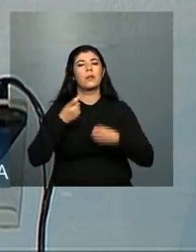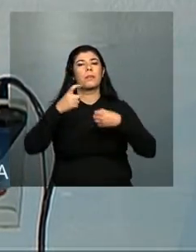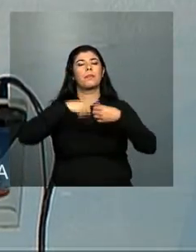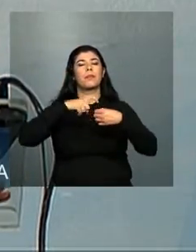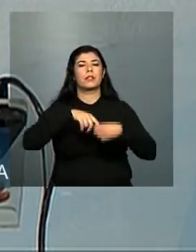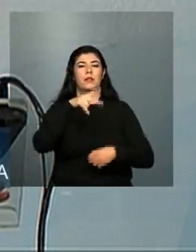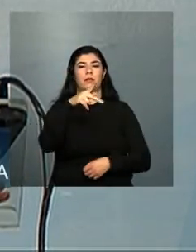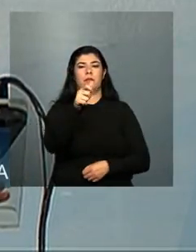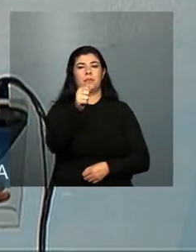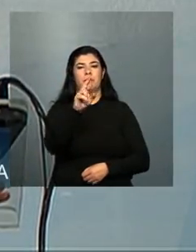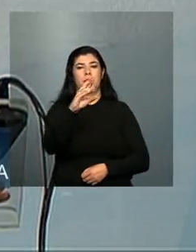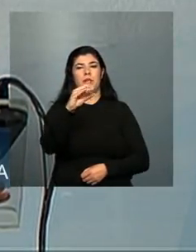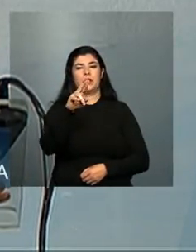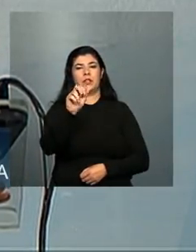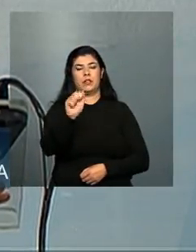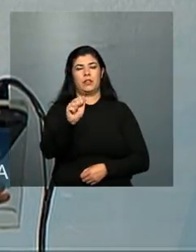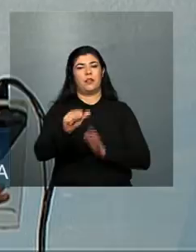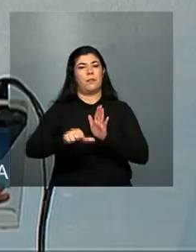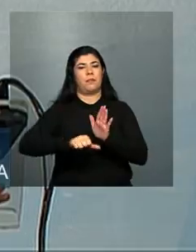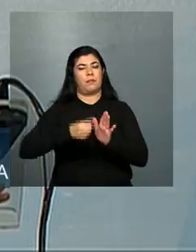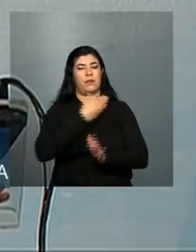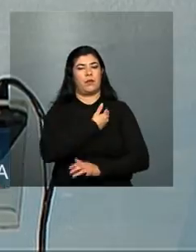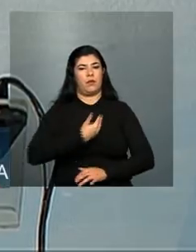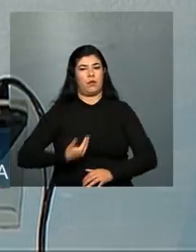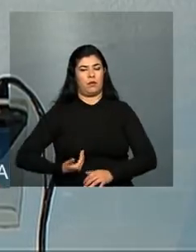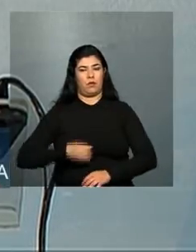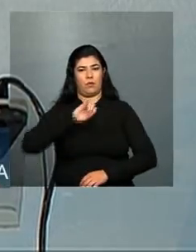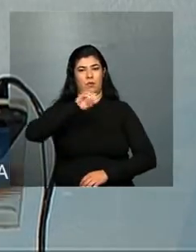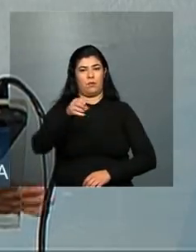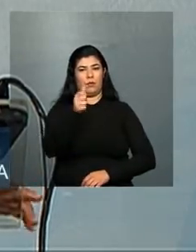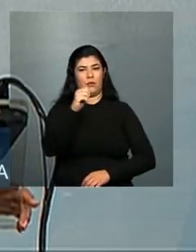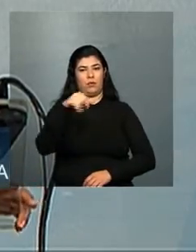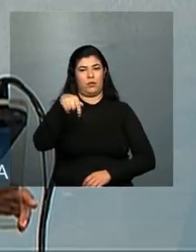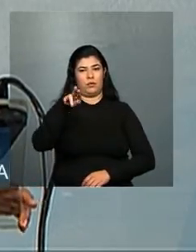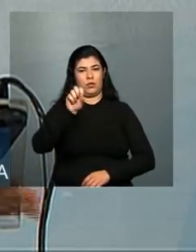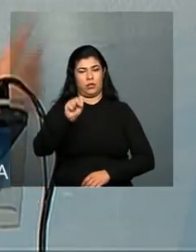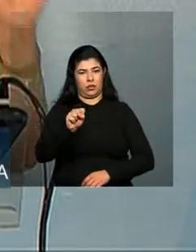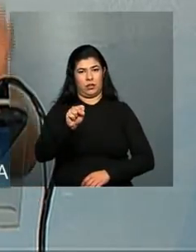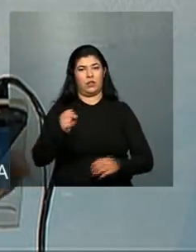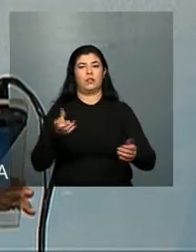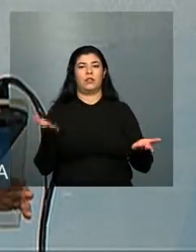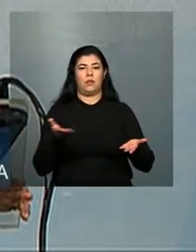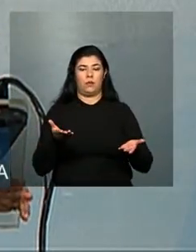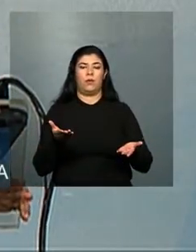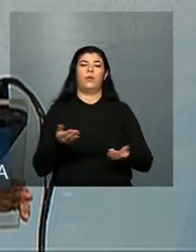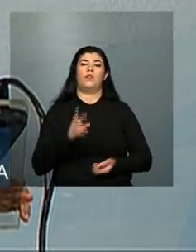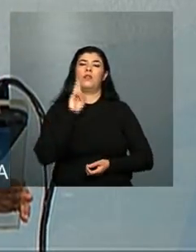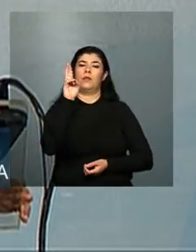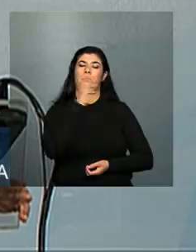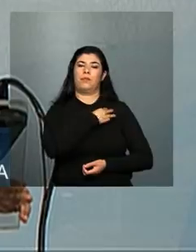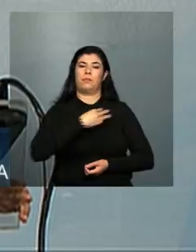o governador, primeiro, Jacques Wagner, que agora é ministro da Defesa, e agradecer a